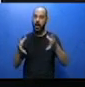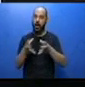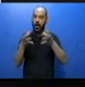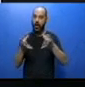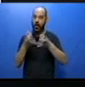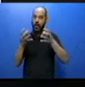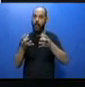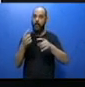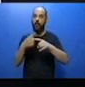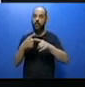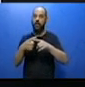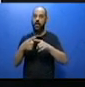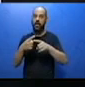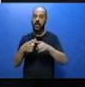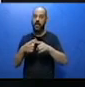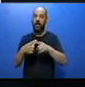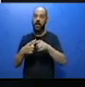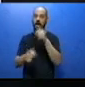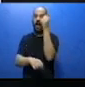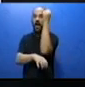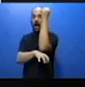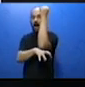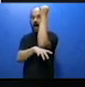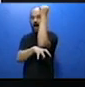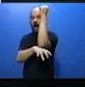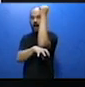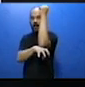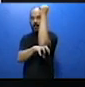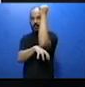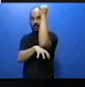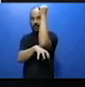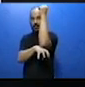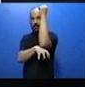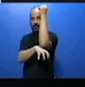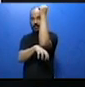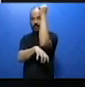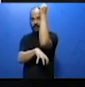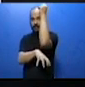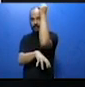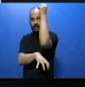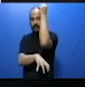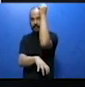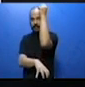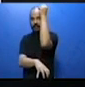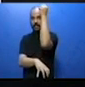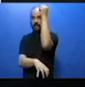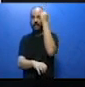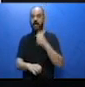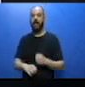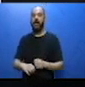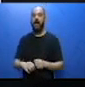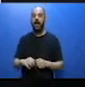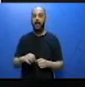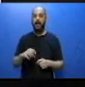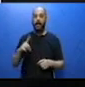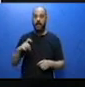das plantas. Não pense que a importância das minhocas para por aí. Elas também